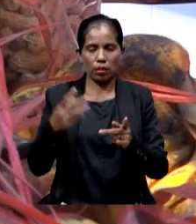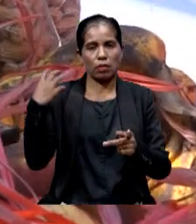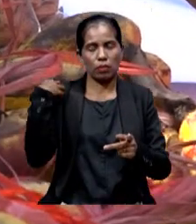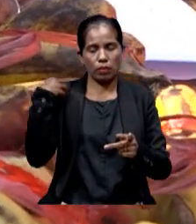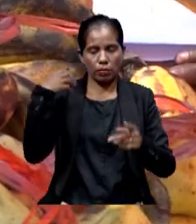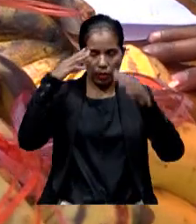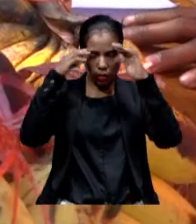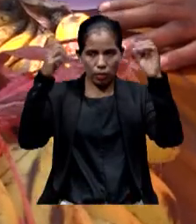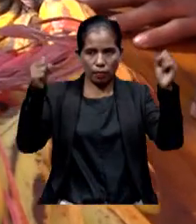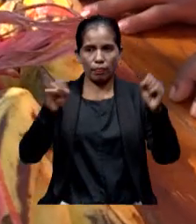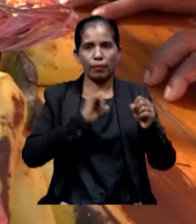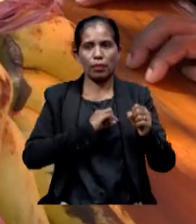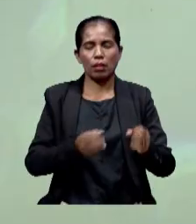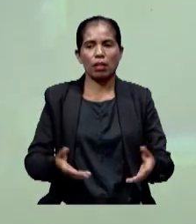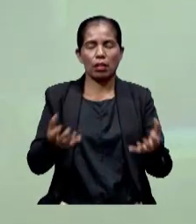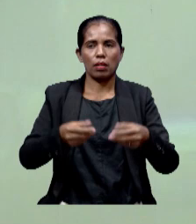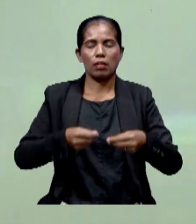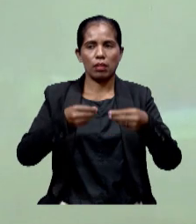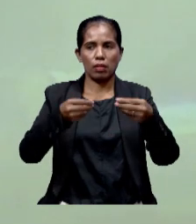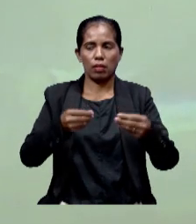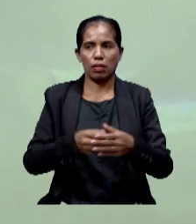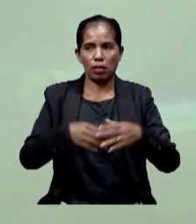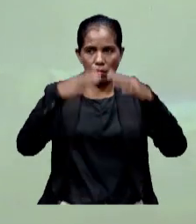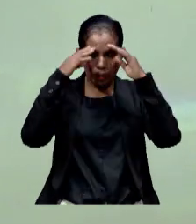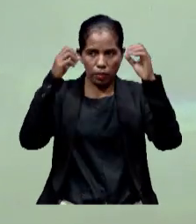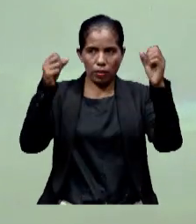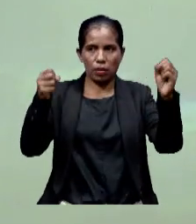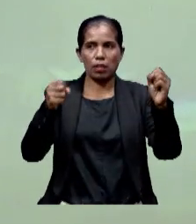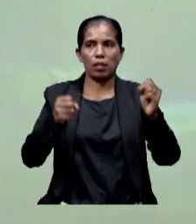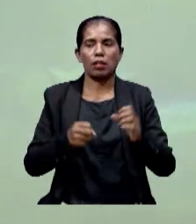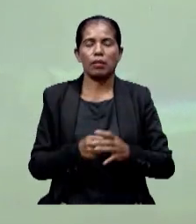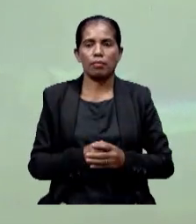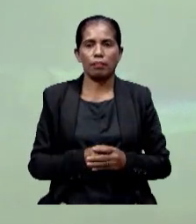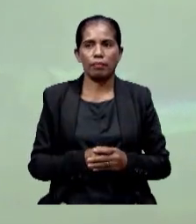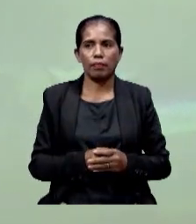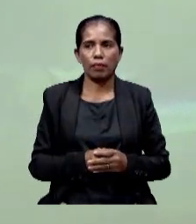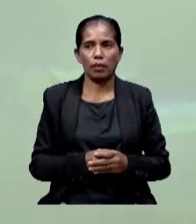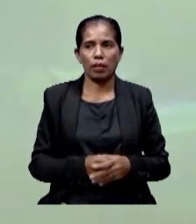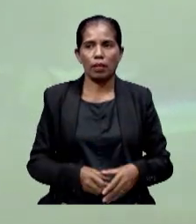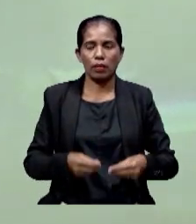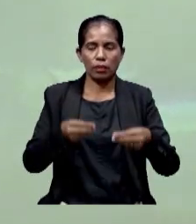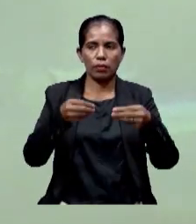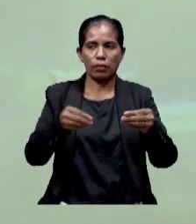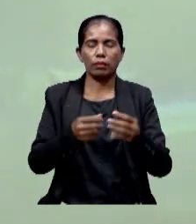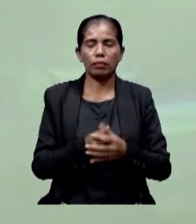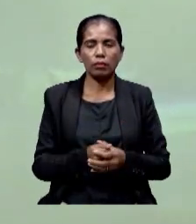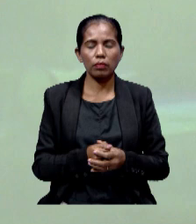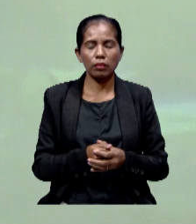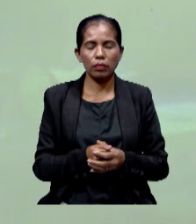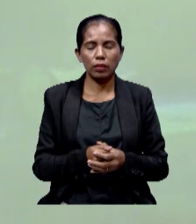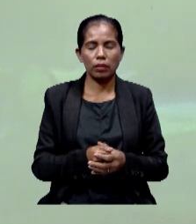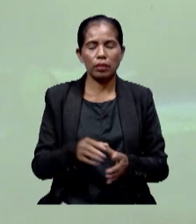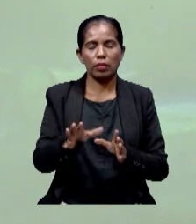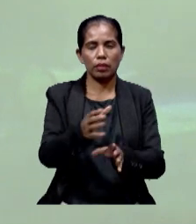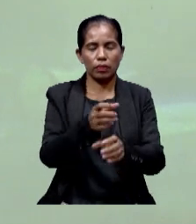presidencial. Hau akarak fohau ne apreciação ba presidente da república, ne be mak foi eleito dek, no foi tomada